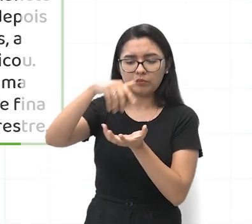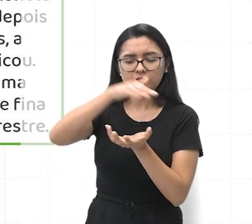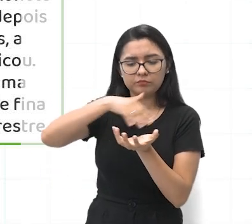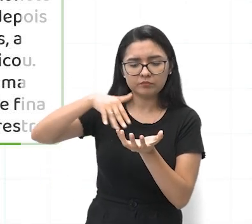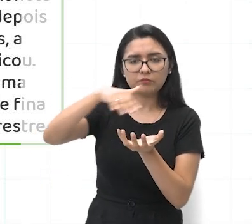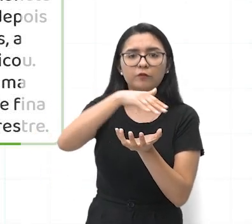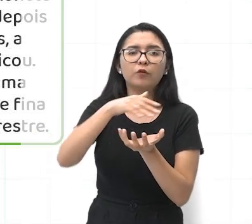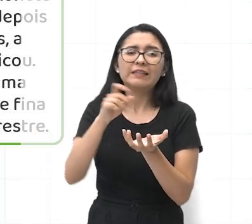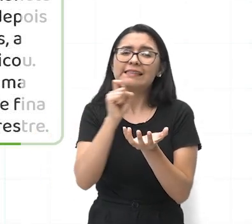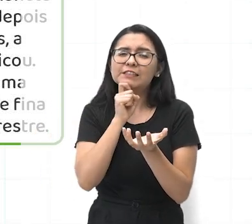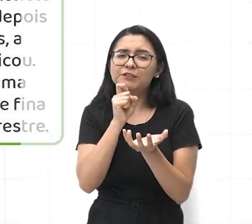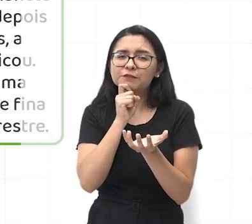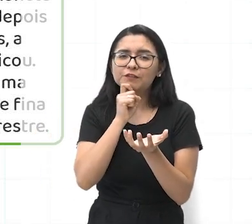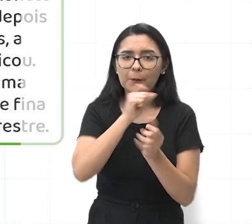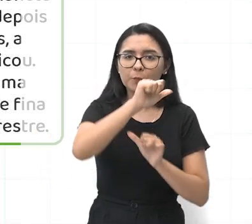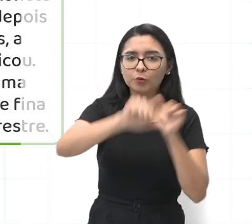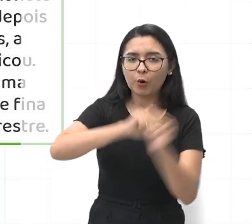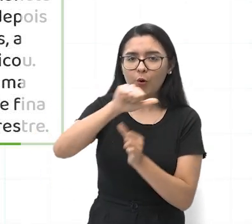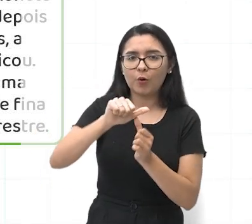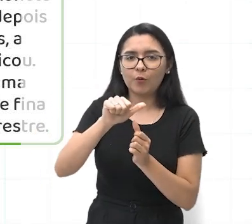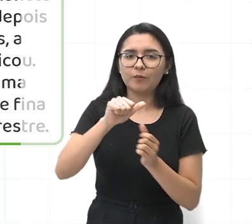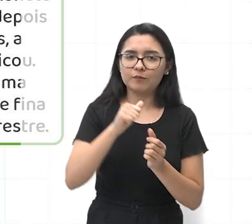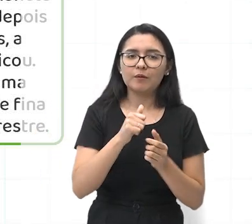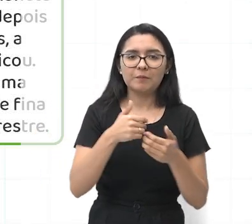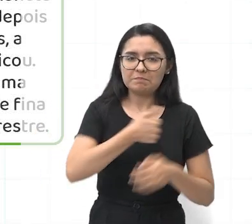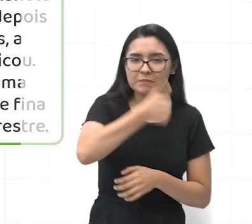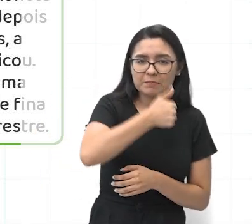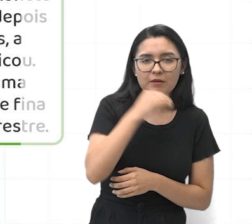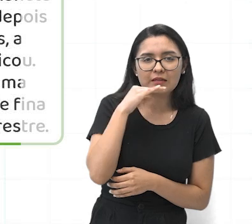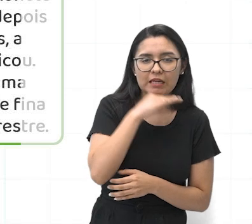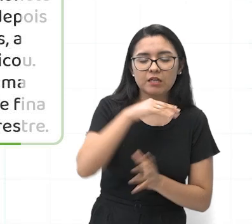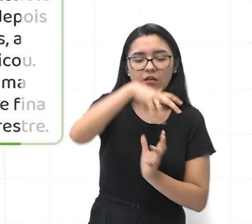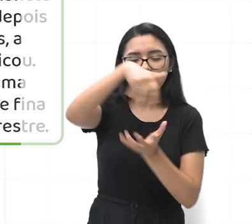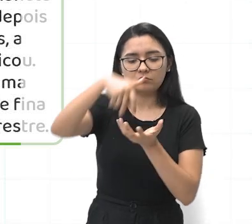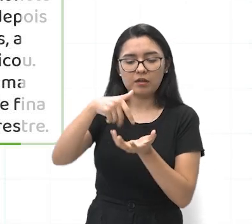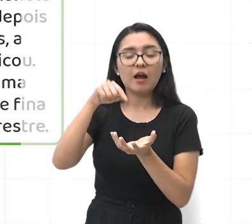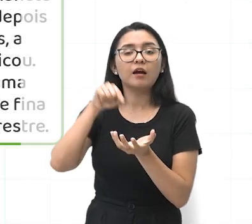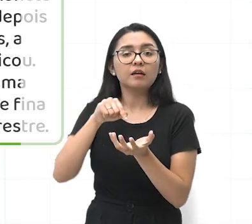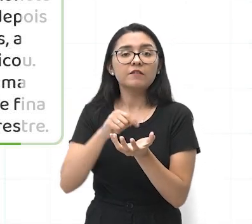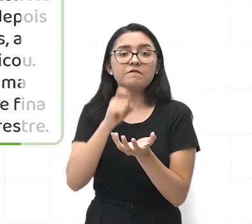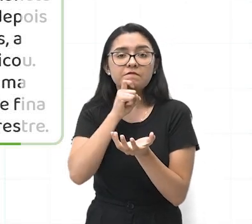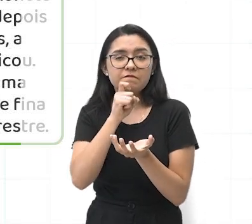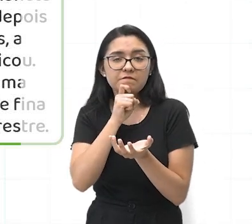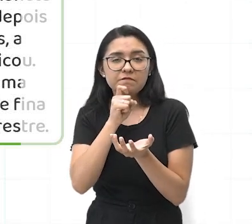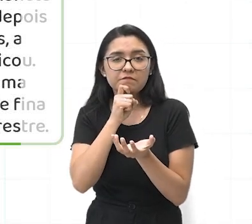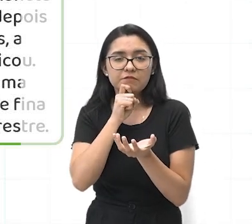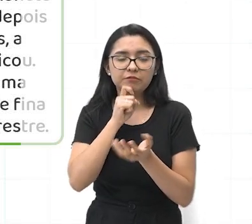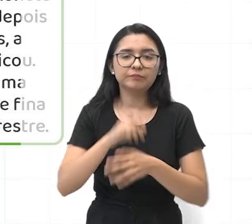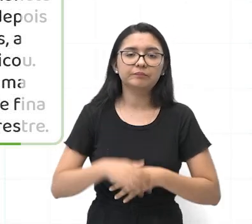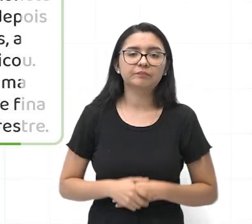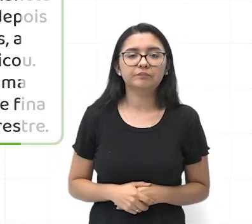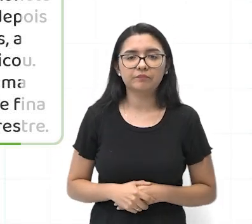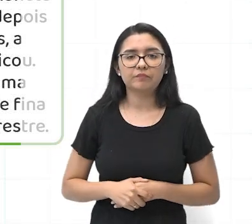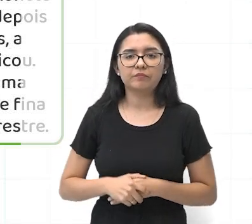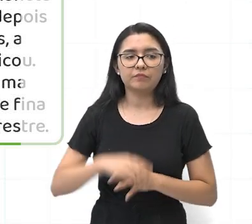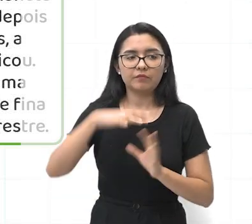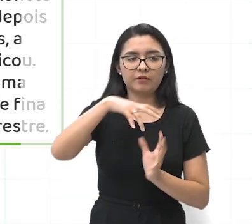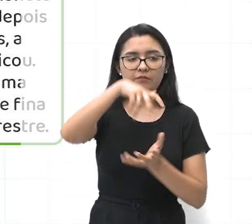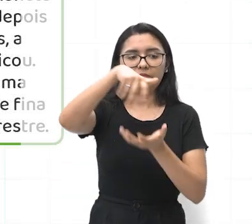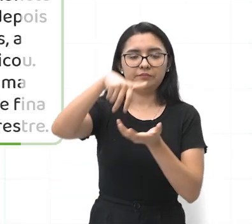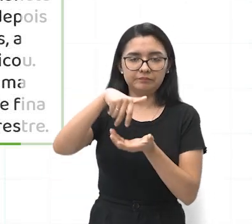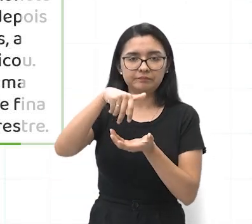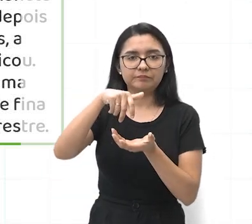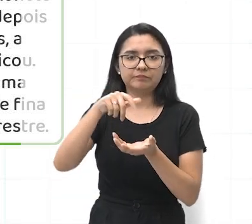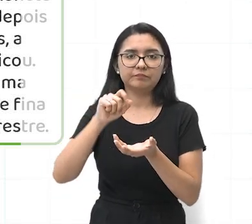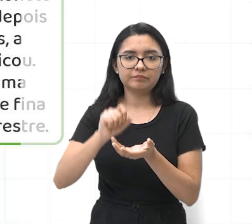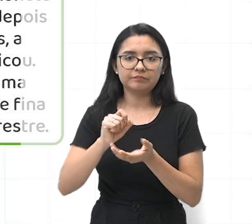foi esfriando, né? Aí nós tínhamos bastante atividade vulcânica e foram esfriando,